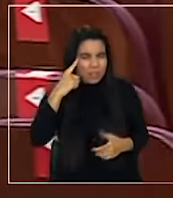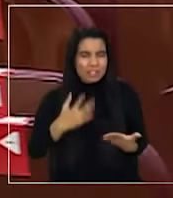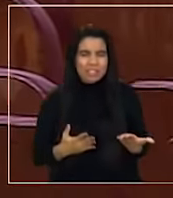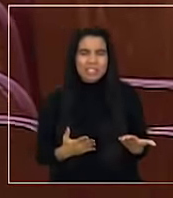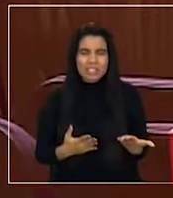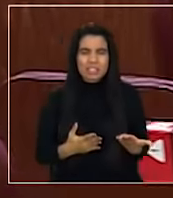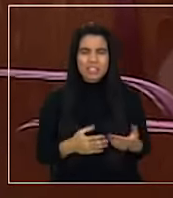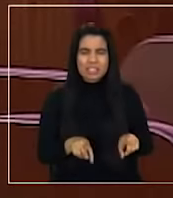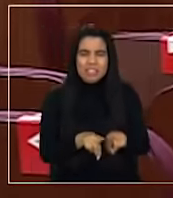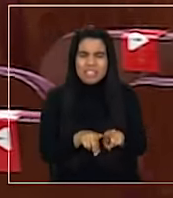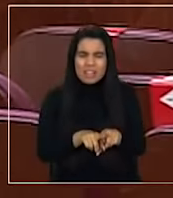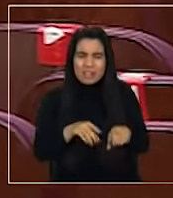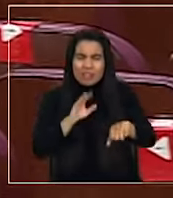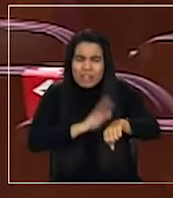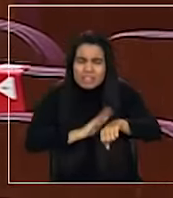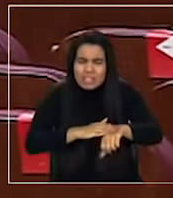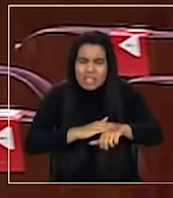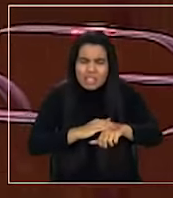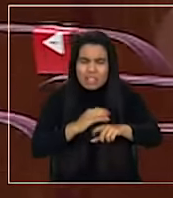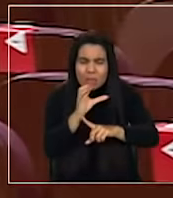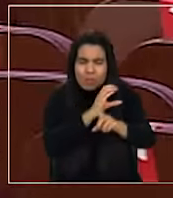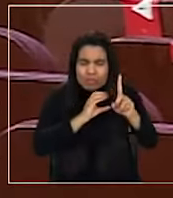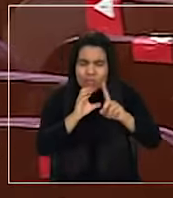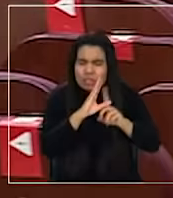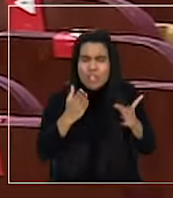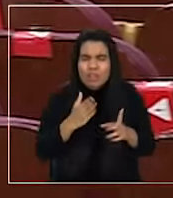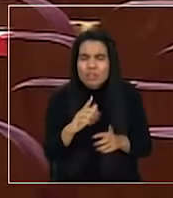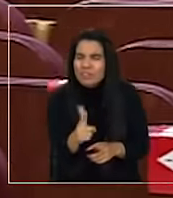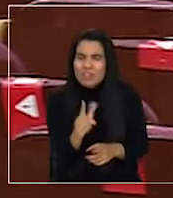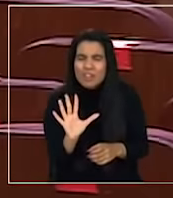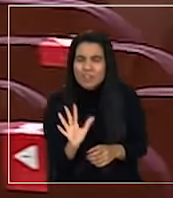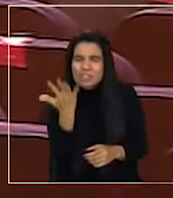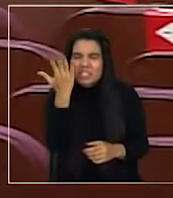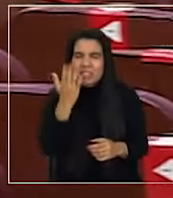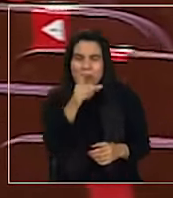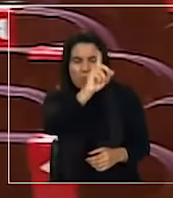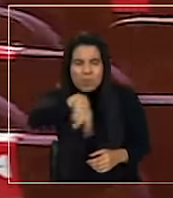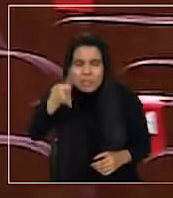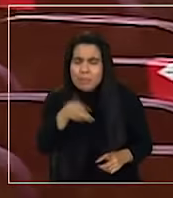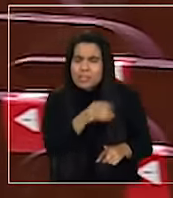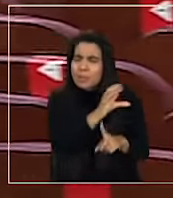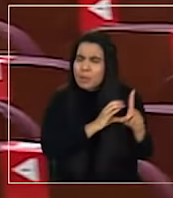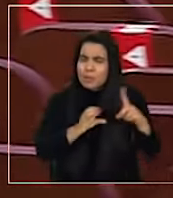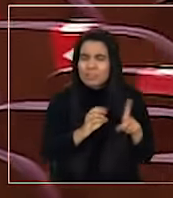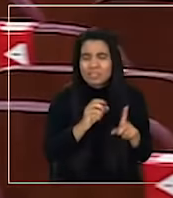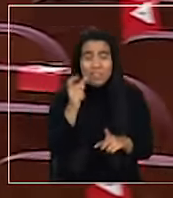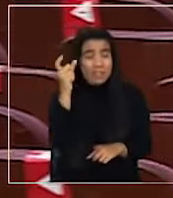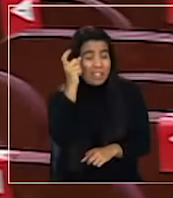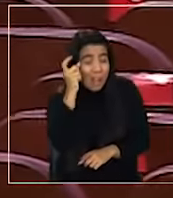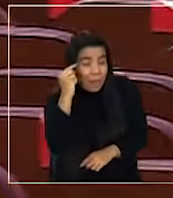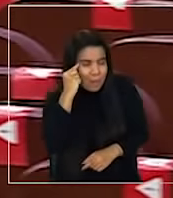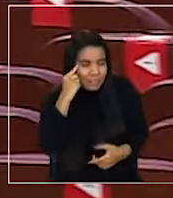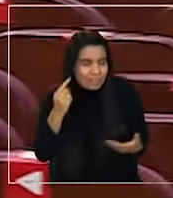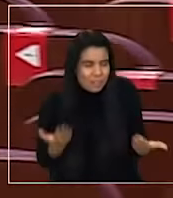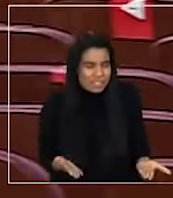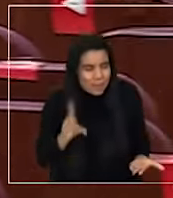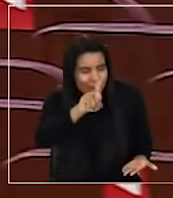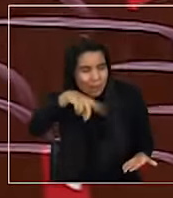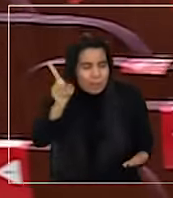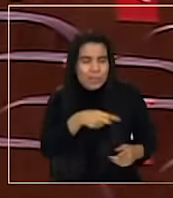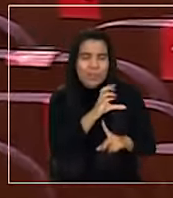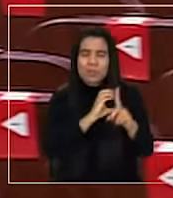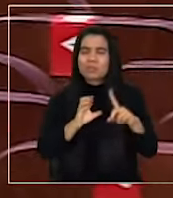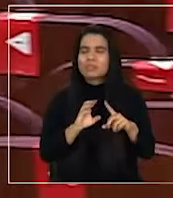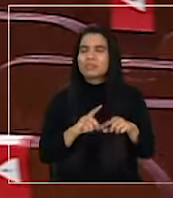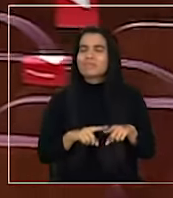da obra de Deus, fechando as igrejas, proibindo os cultos, mas ele não